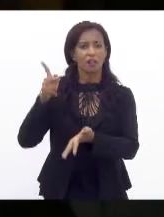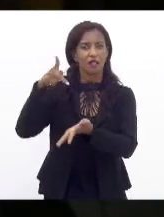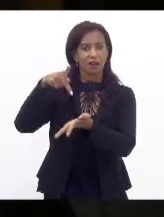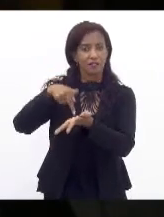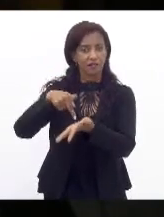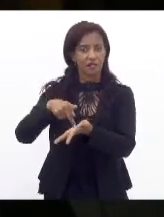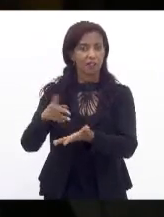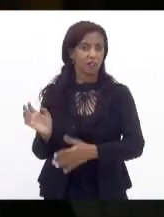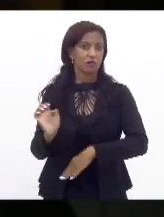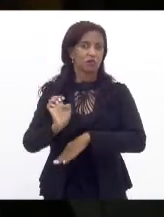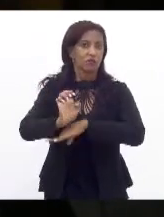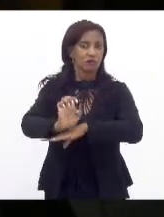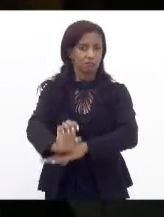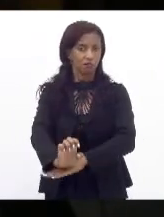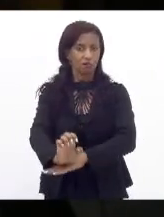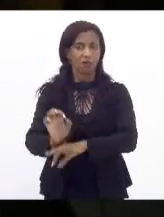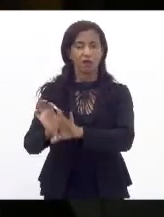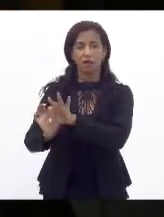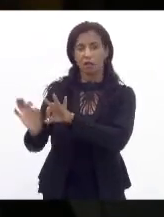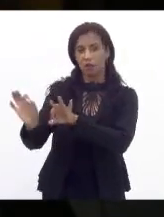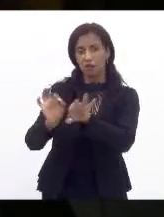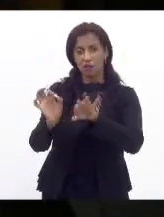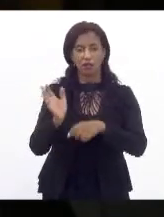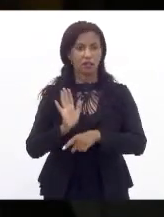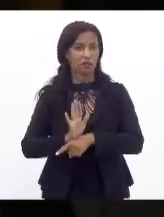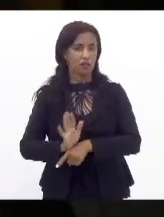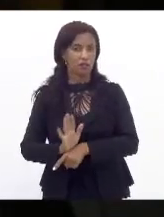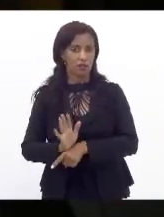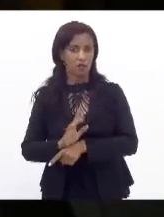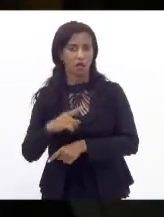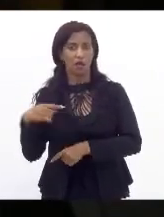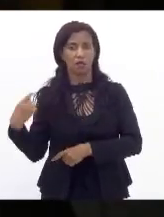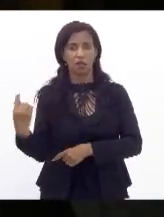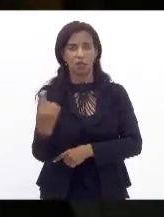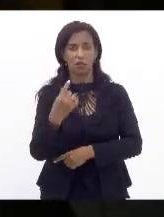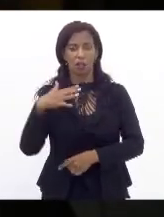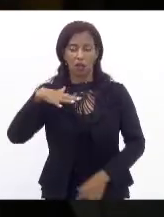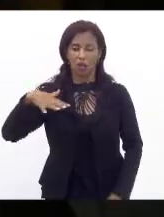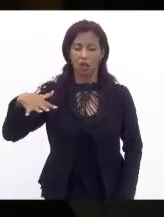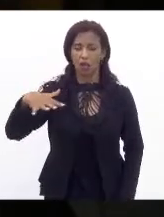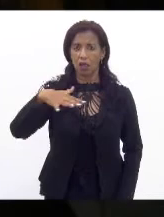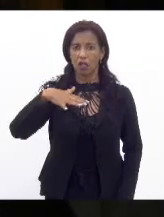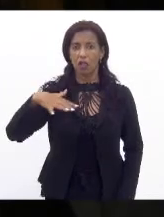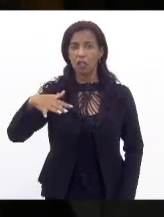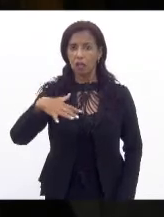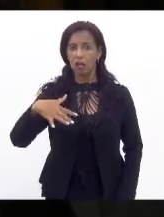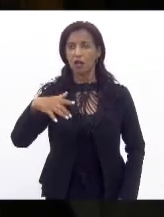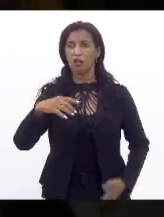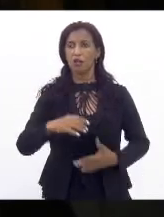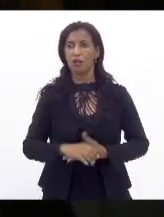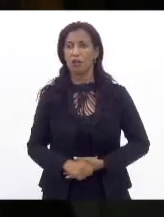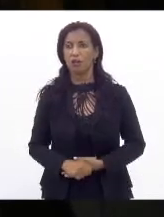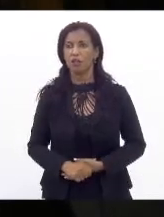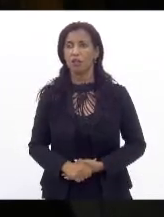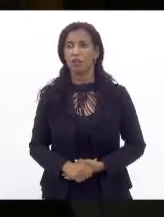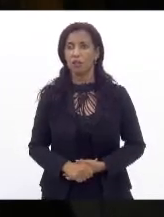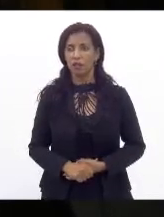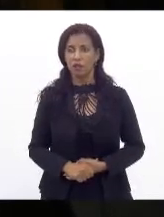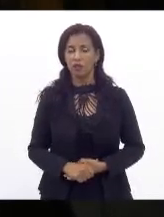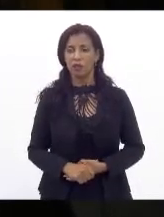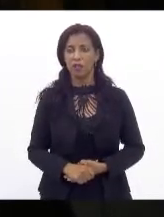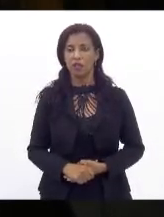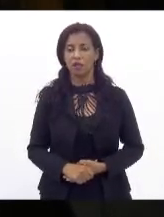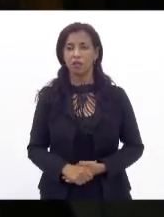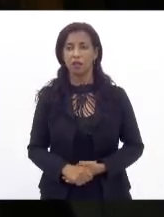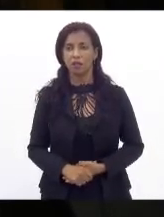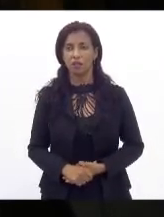nosso estado, da nossa cidade e da nossa região metropolitana. A arte, senhora